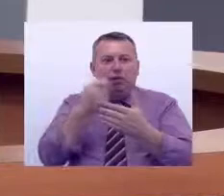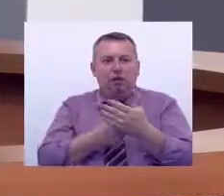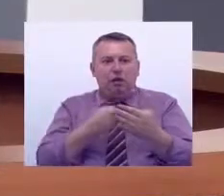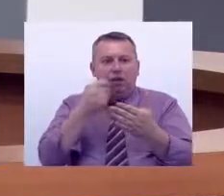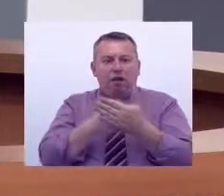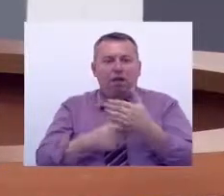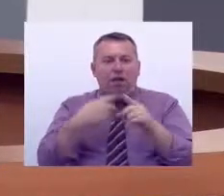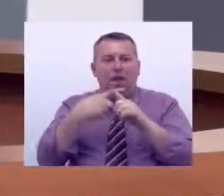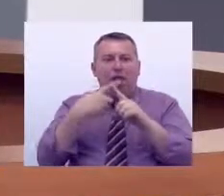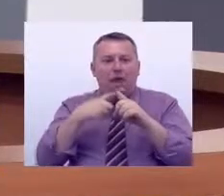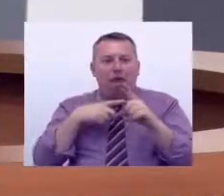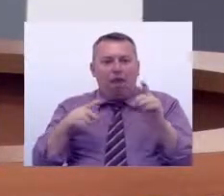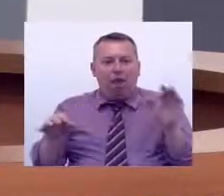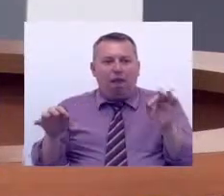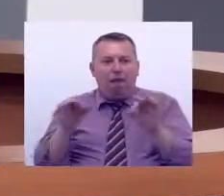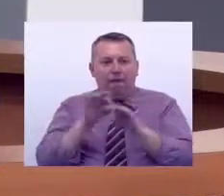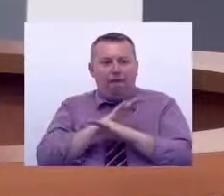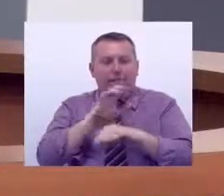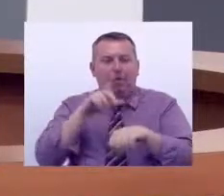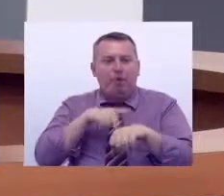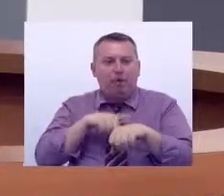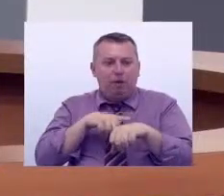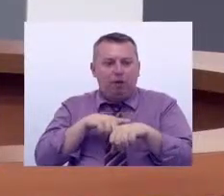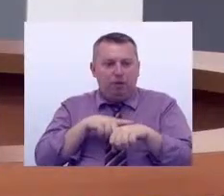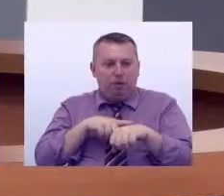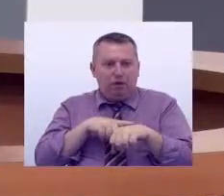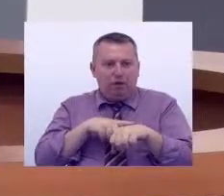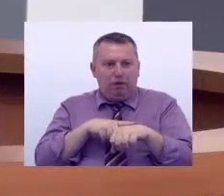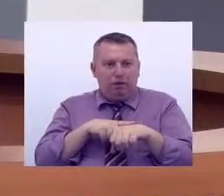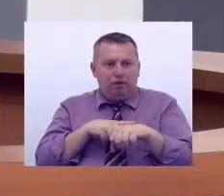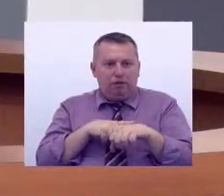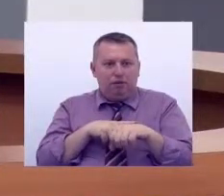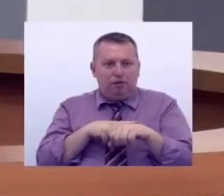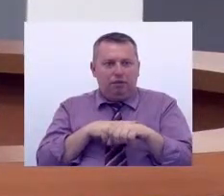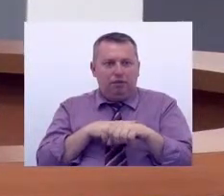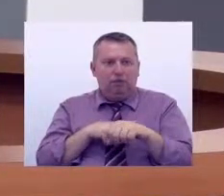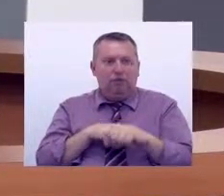por quê? Já está instituído há tanto tempo dentro